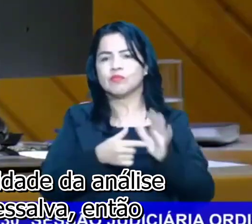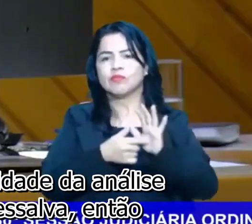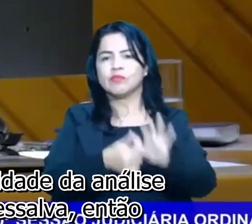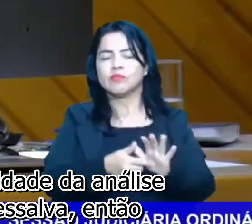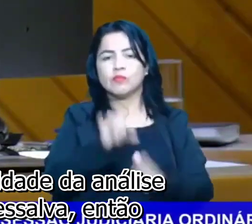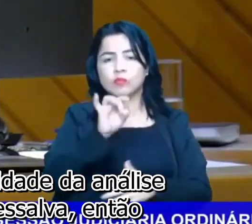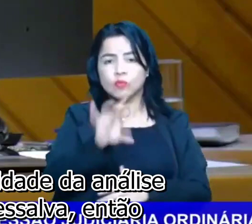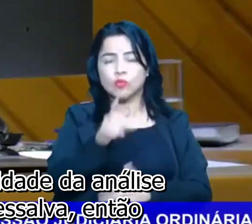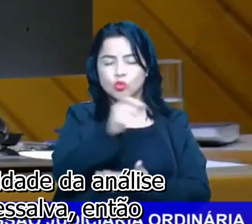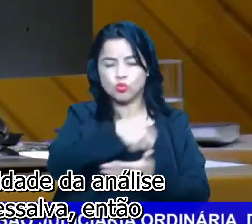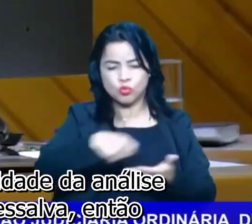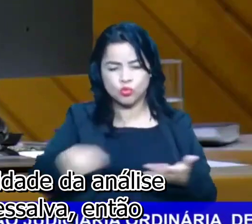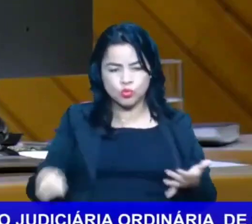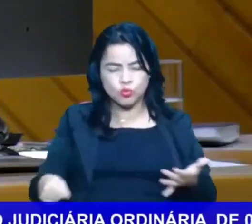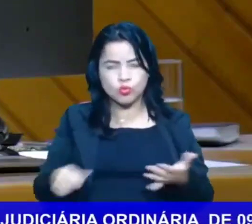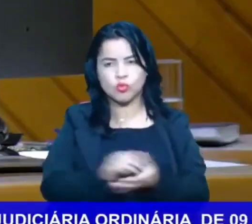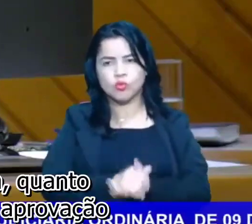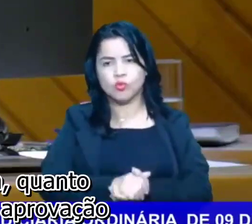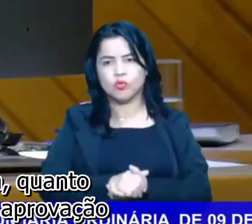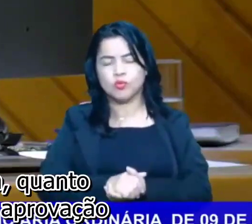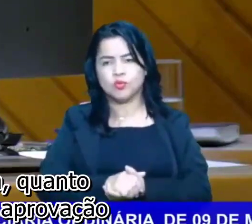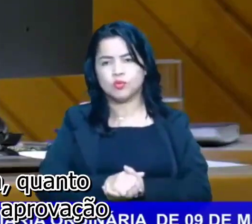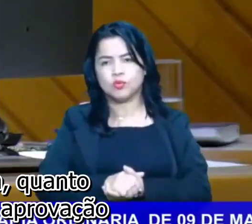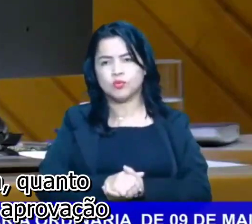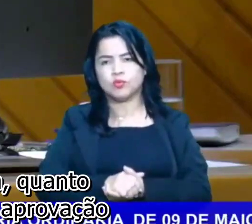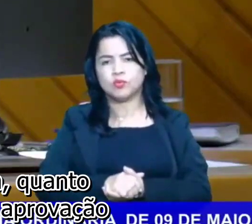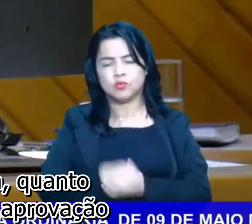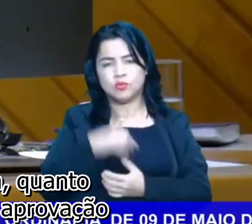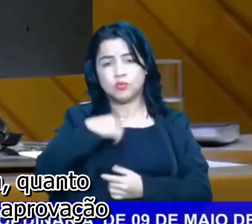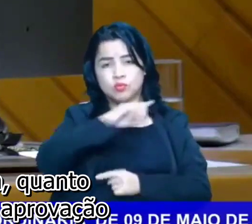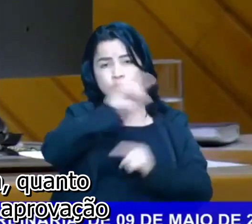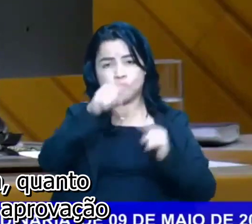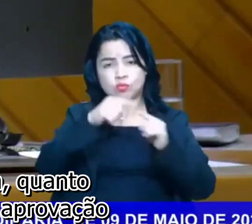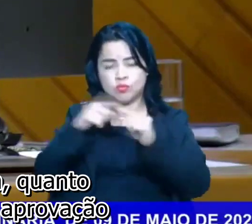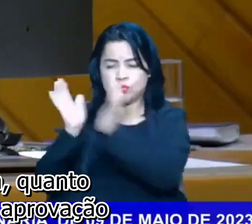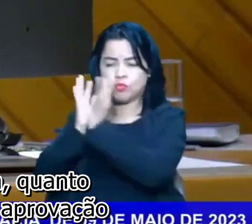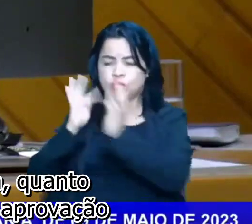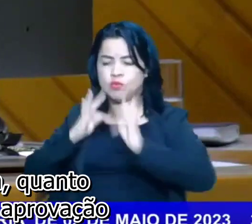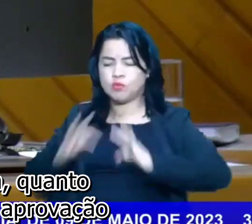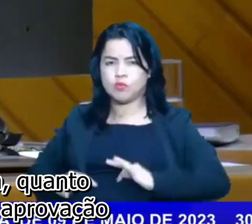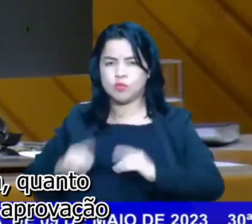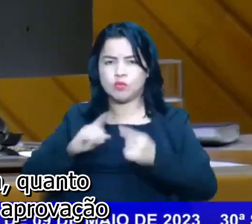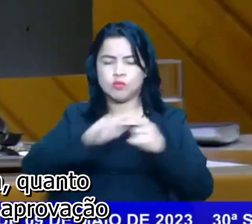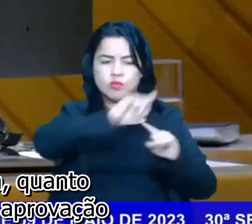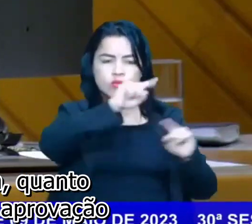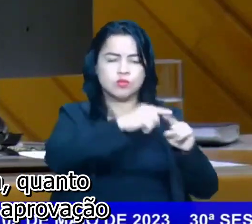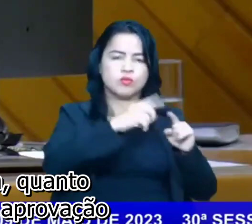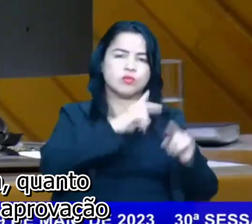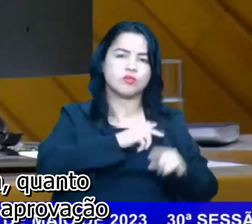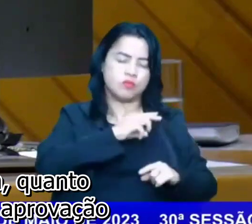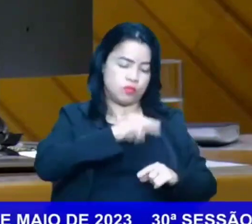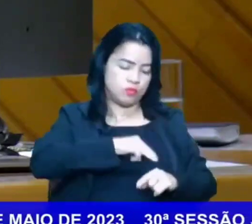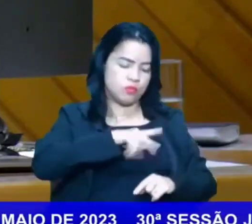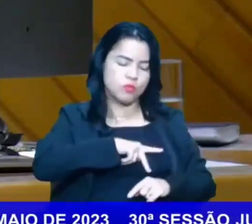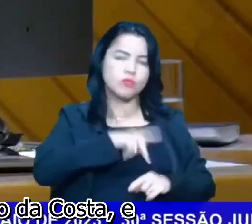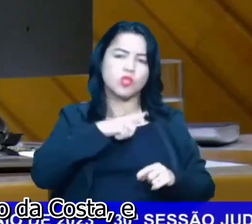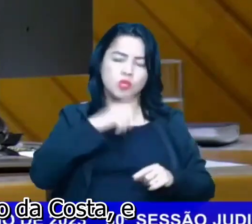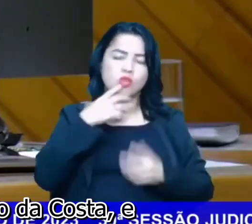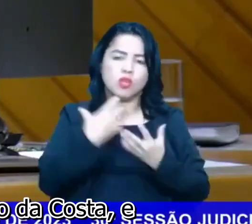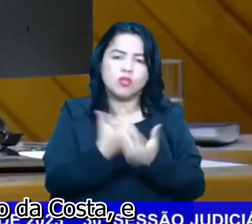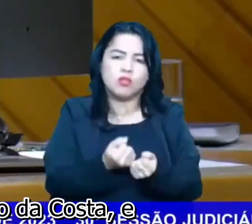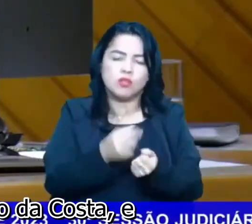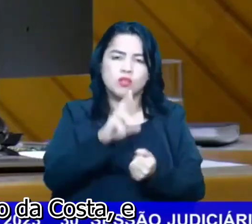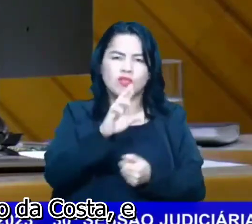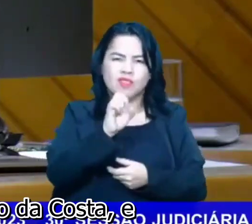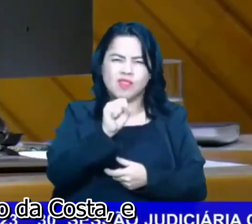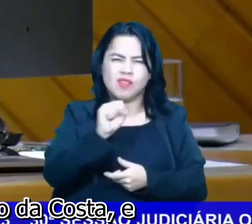enseja apenas a anotação com ressalva. Então, em consonância tanto com a unidade técnica quanto com o Ministério Público, eu também voto pela aprovação